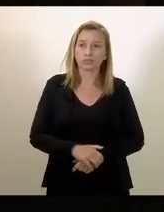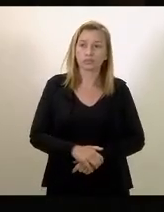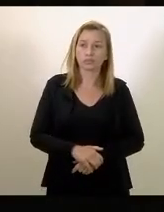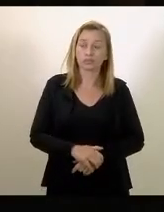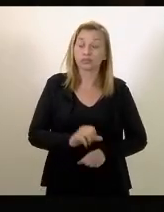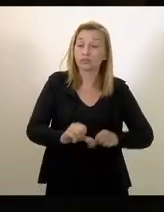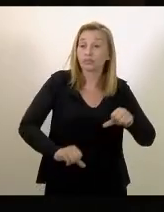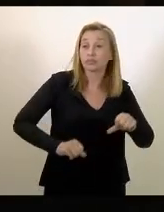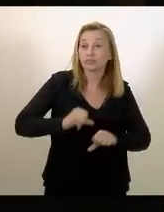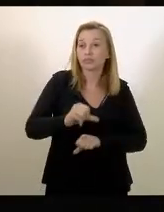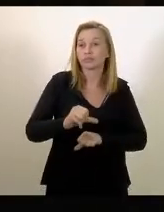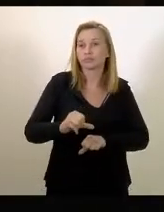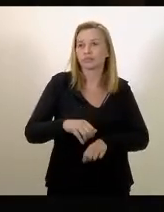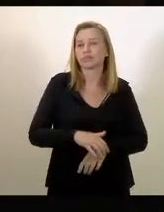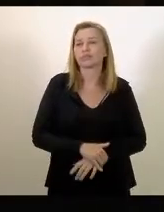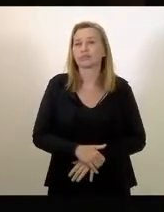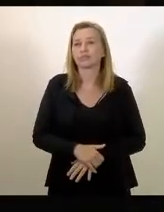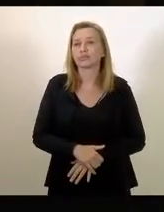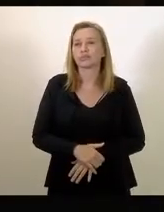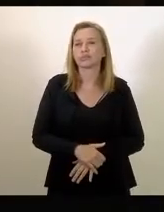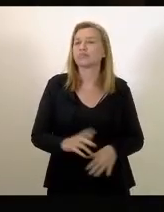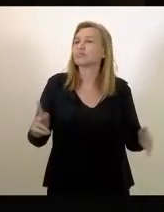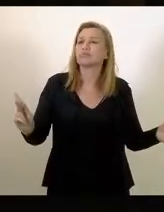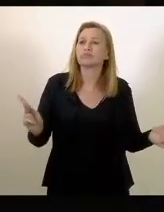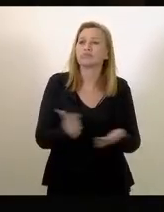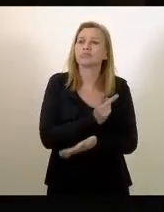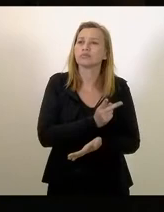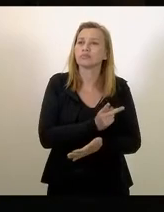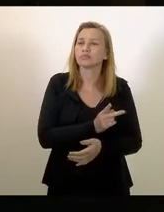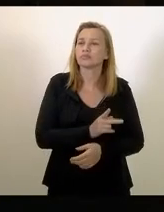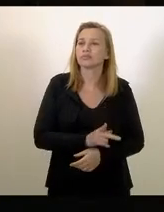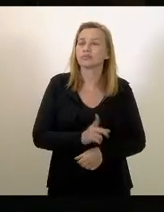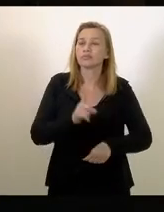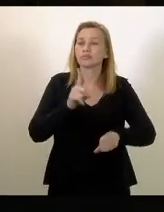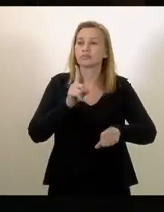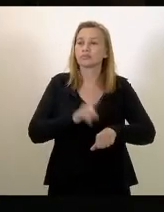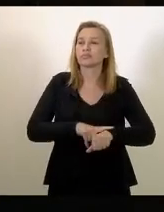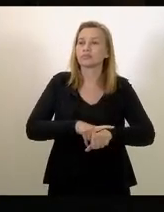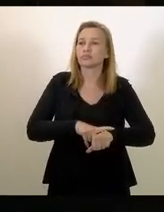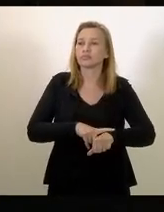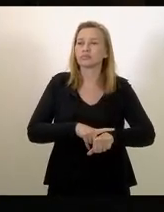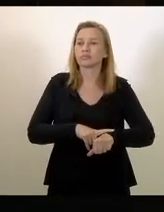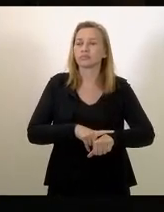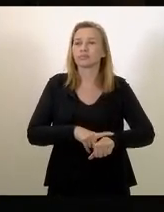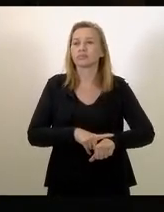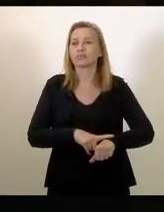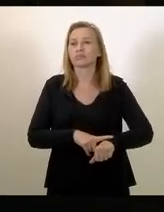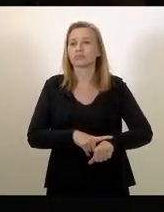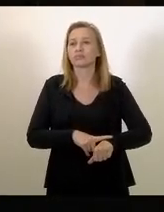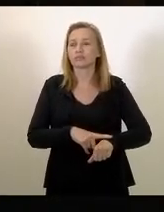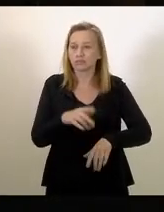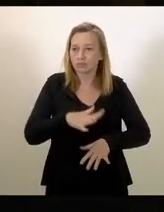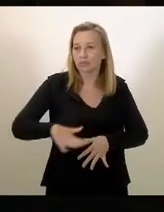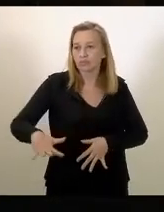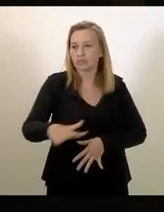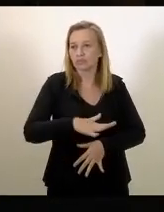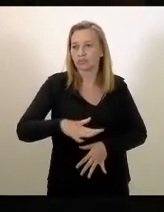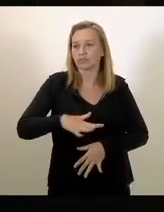transformações elas aconteciam no tempo e no espaço